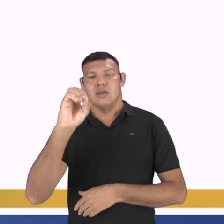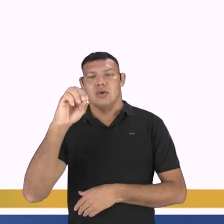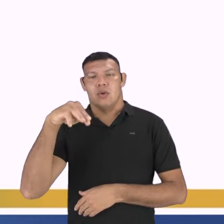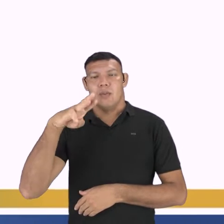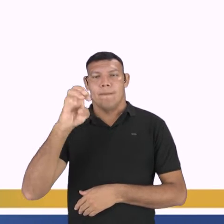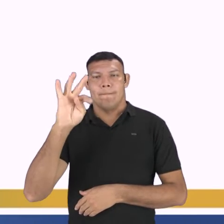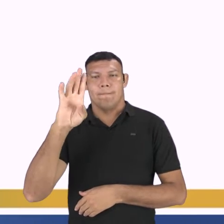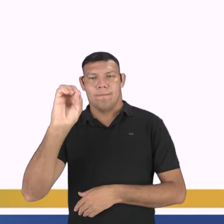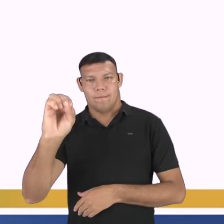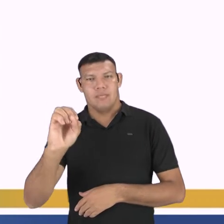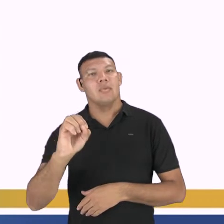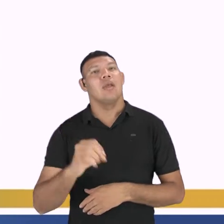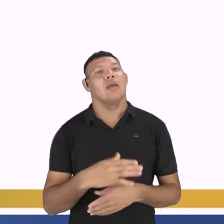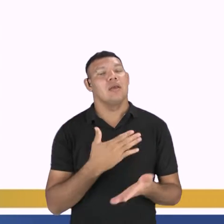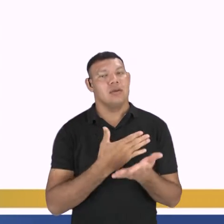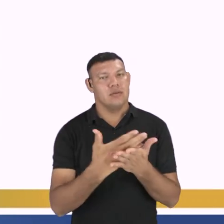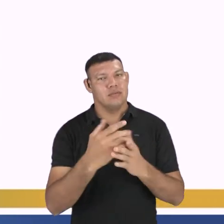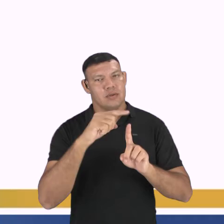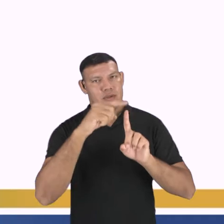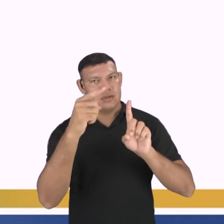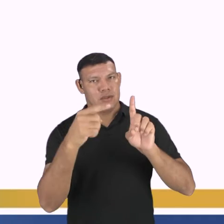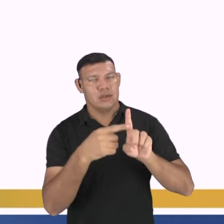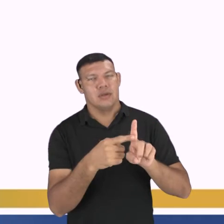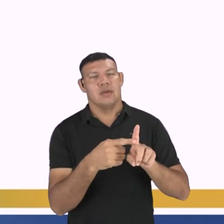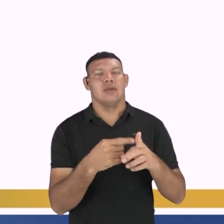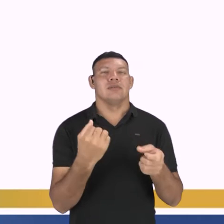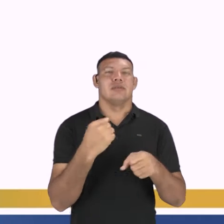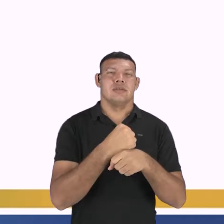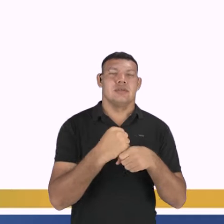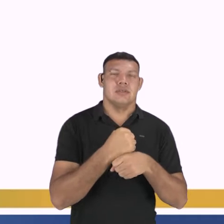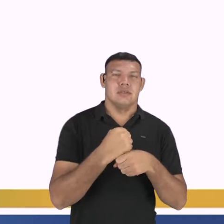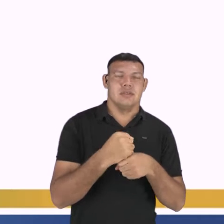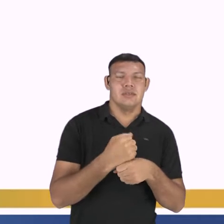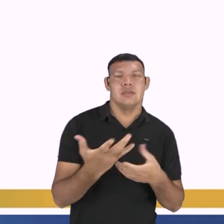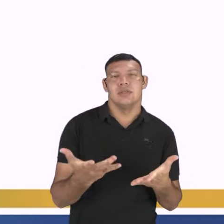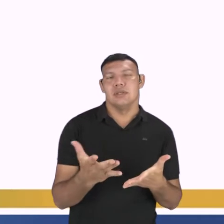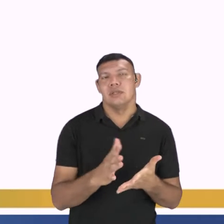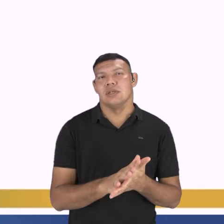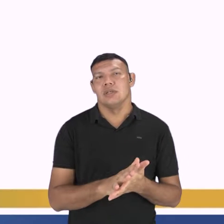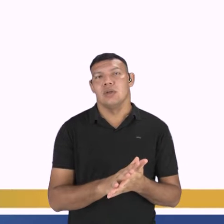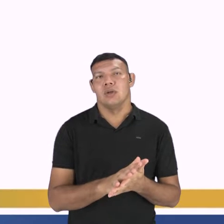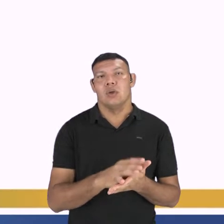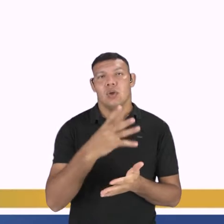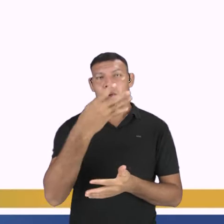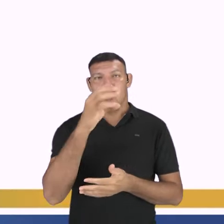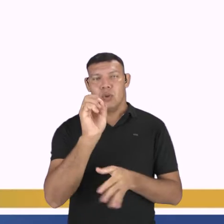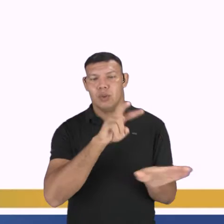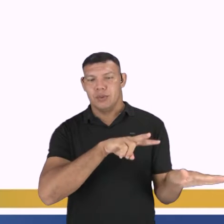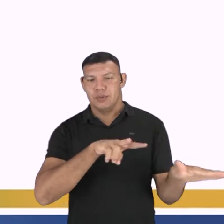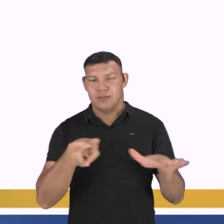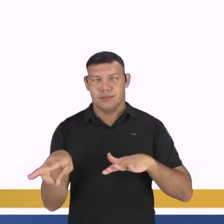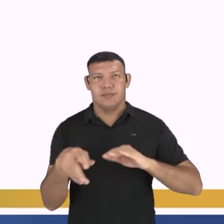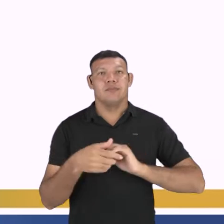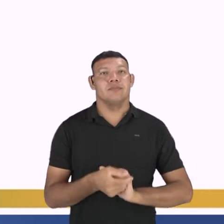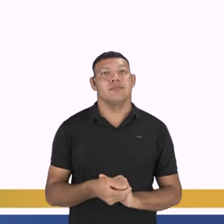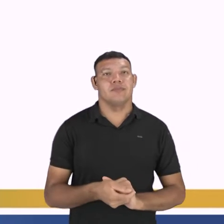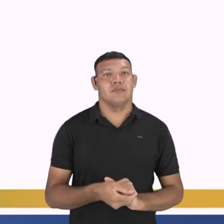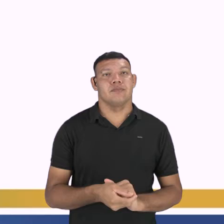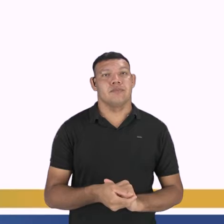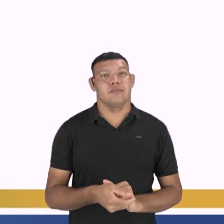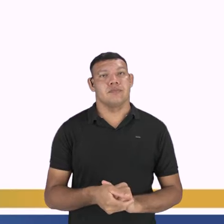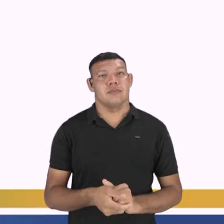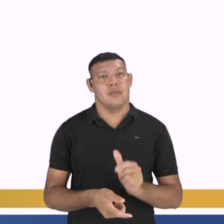o desenvolvimento da gestação humana, que dura em torno de 40 semanas. Bom, o sistema reprodutor